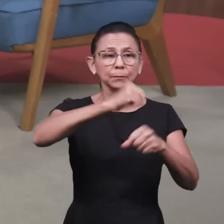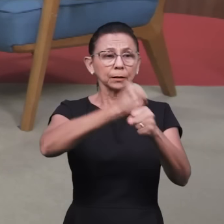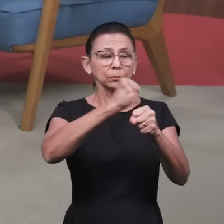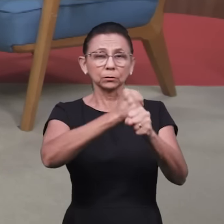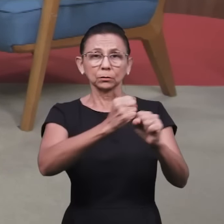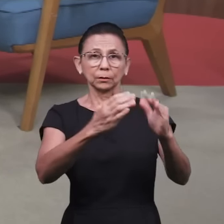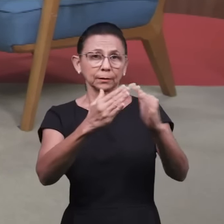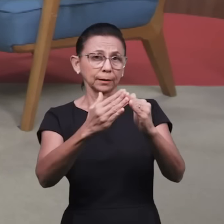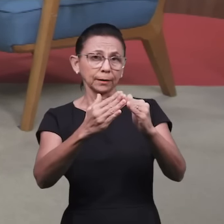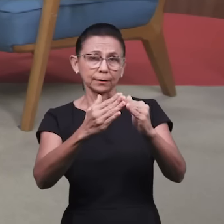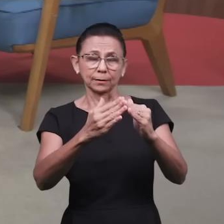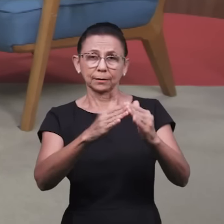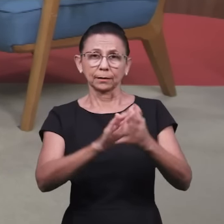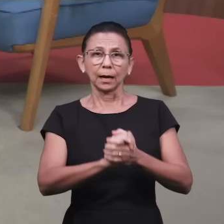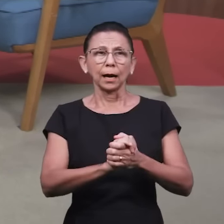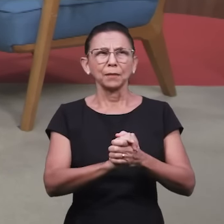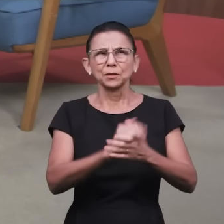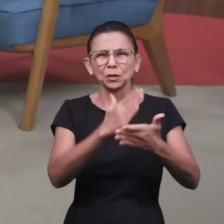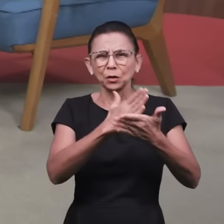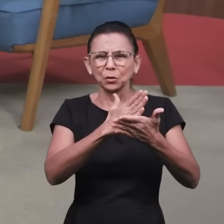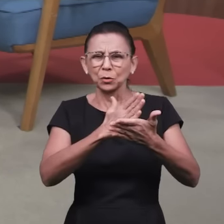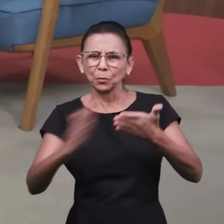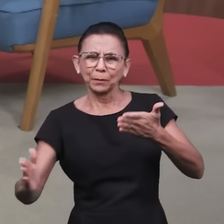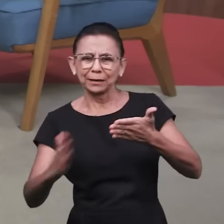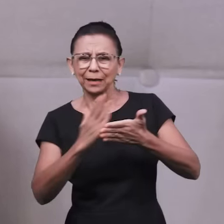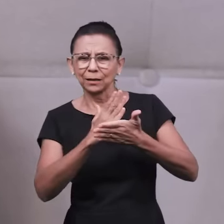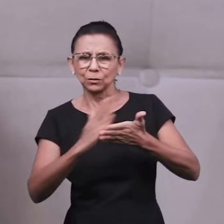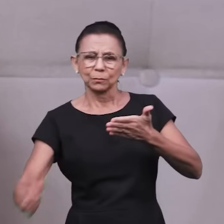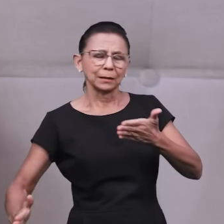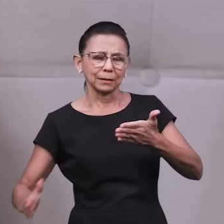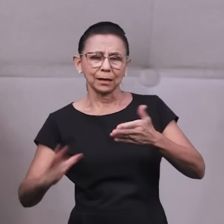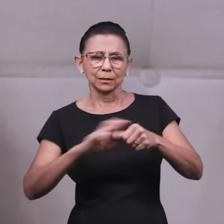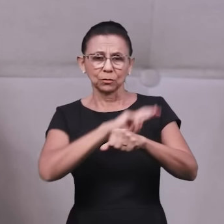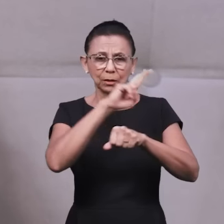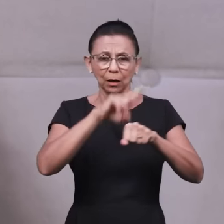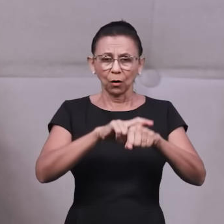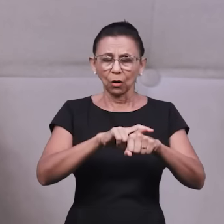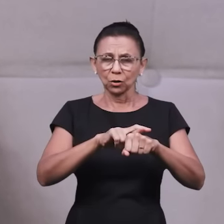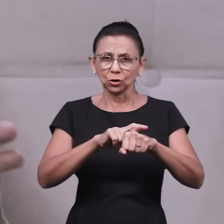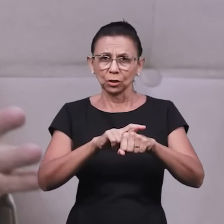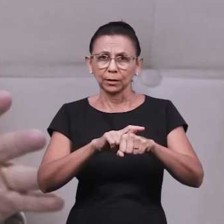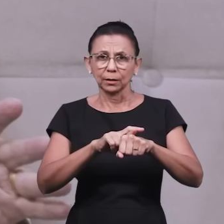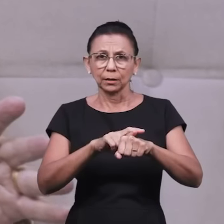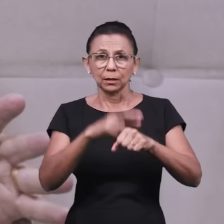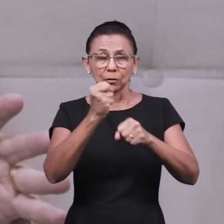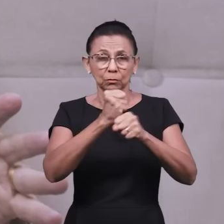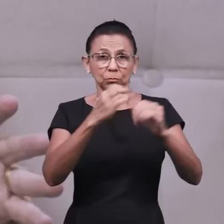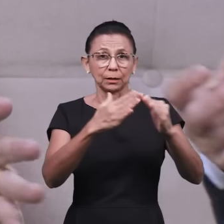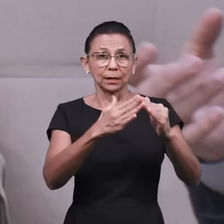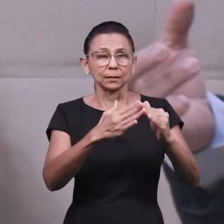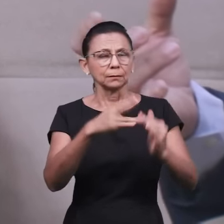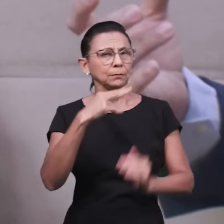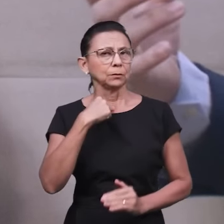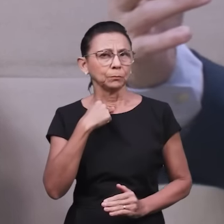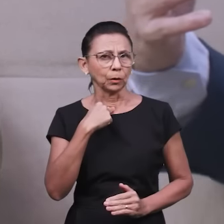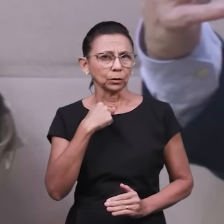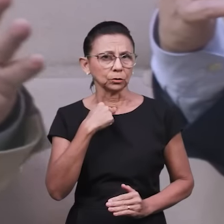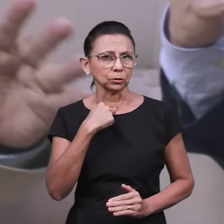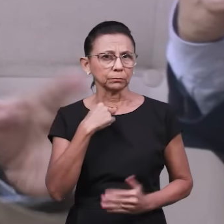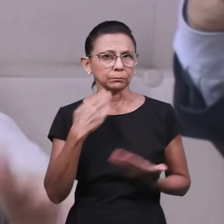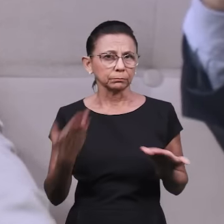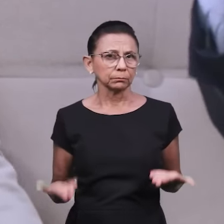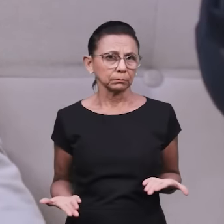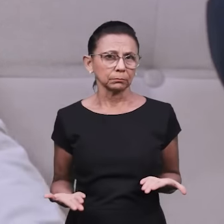Você não pode... Não, isso aqui eu aceito, isso aqui eu não aceito. Aí já não é mais evangelho, Ou é a